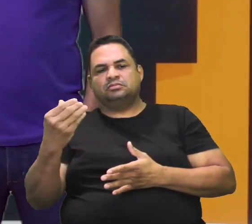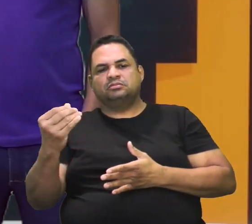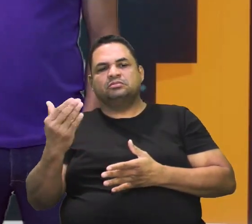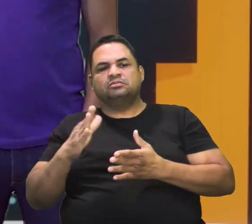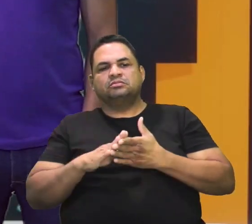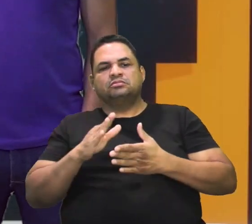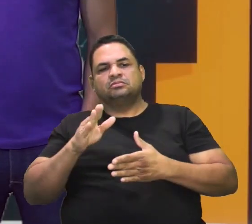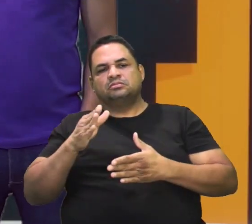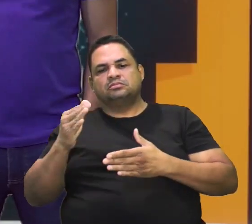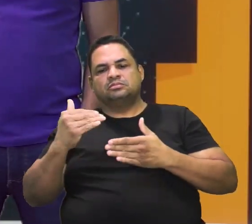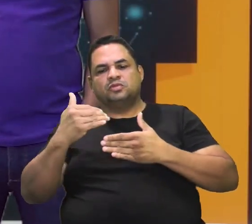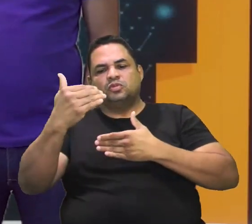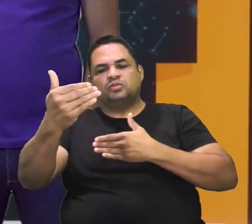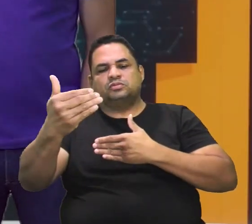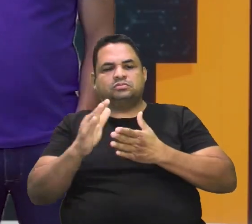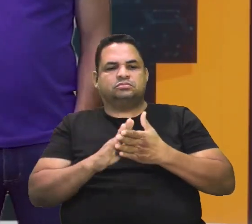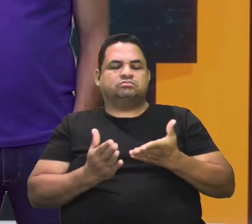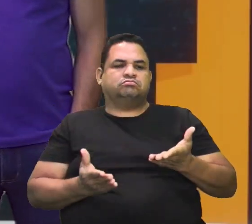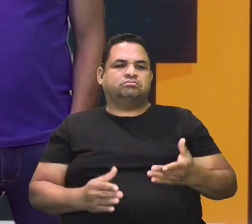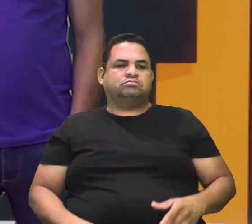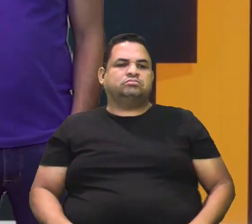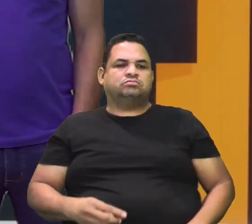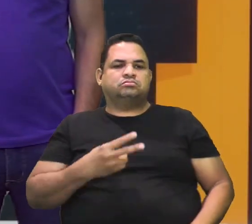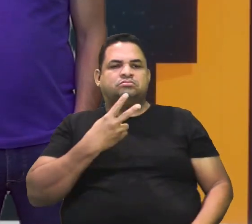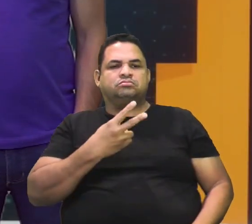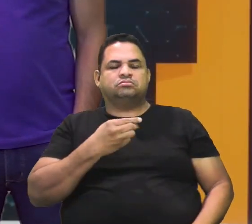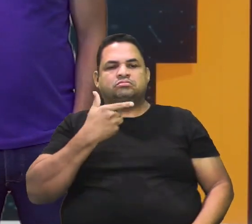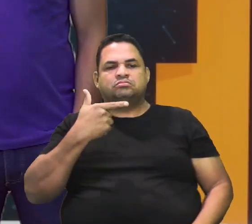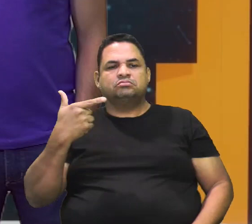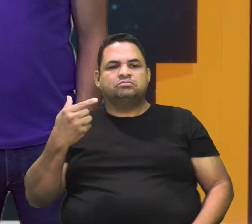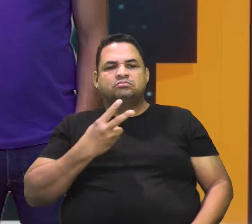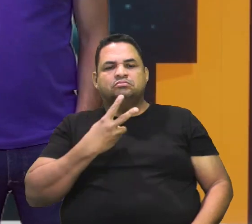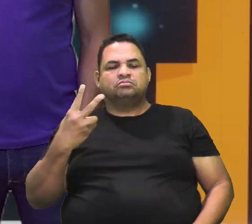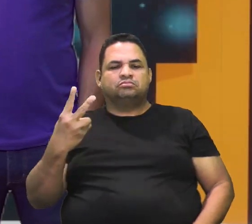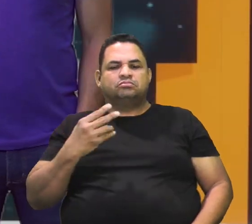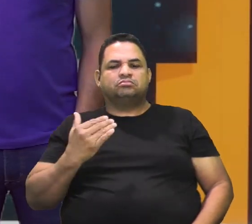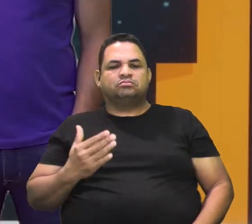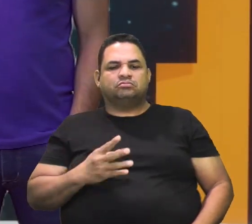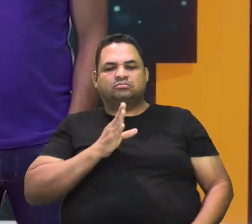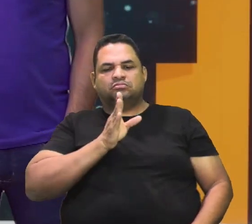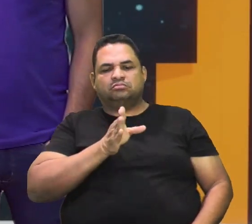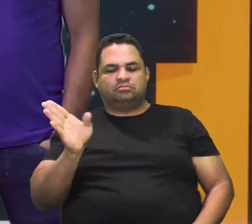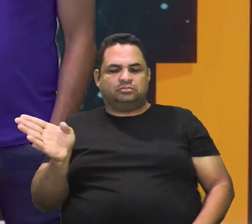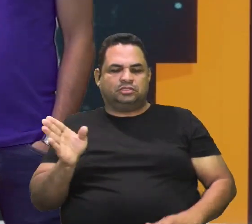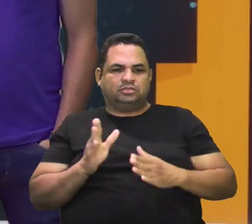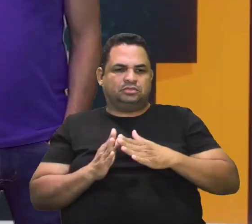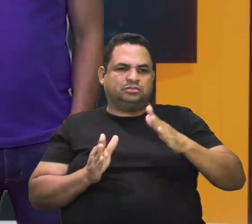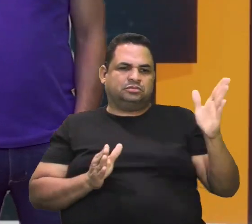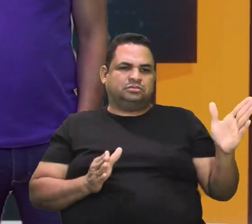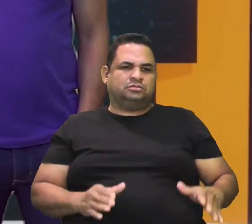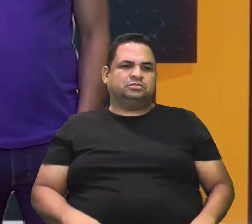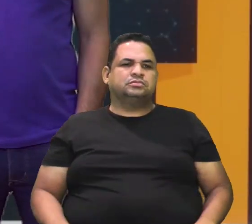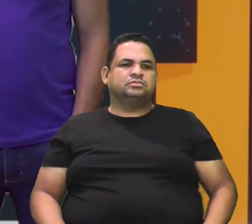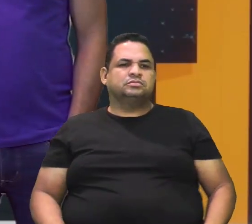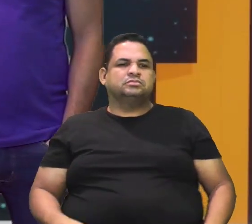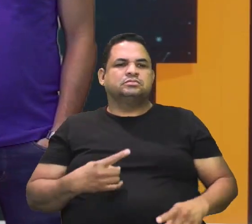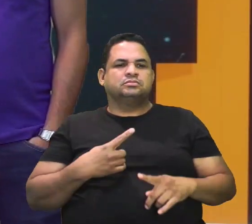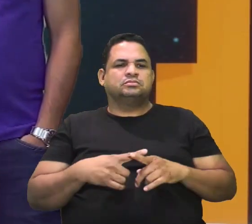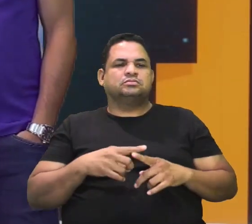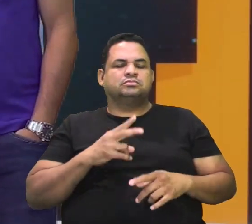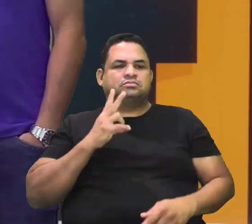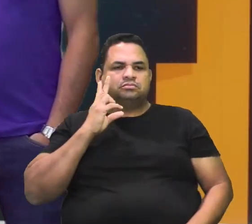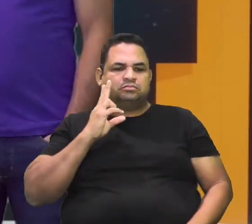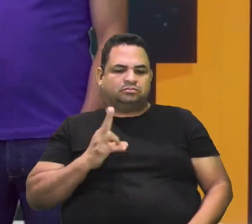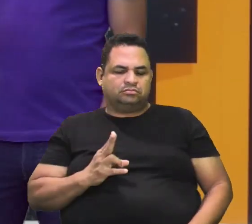lado esquerdo, vai ser 3,60 para o lado direito. 2,33 também para os dois lados, né? Então a gente só precisa calcular de um lado porque do outro